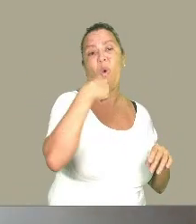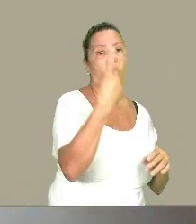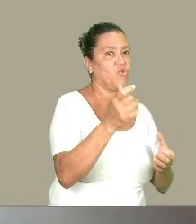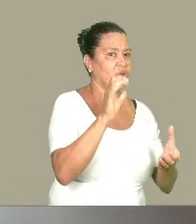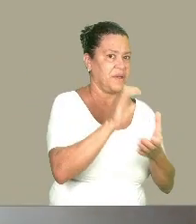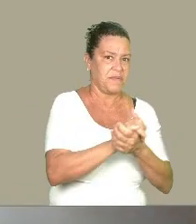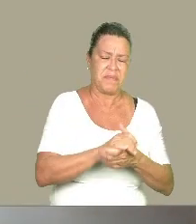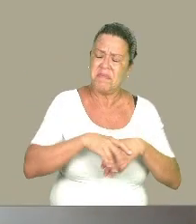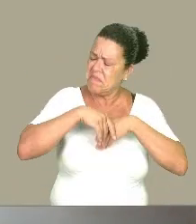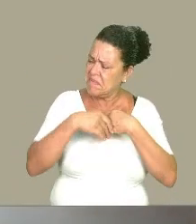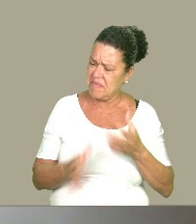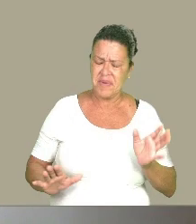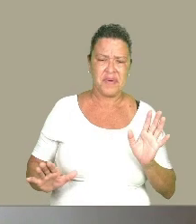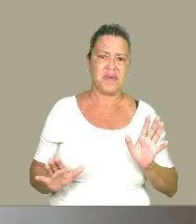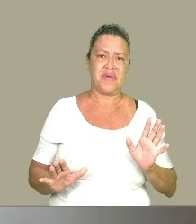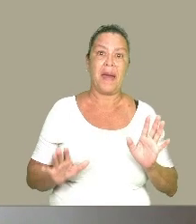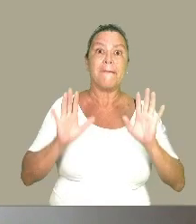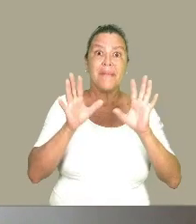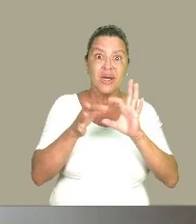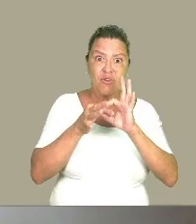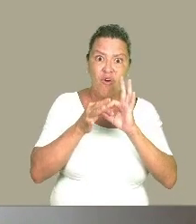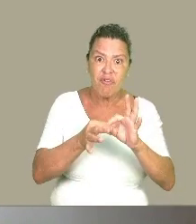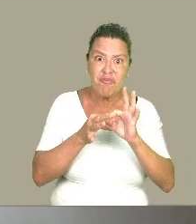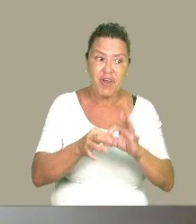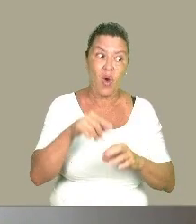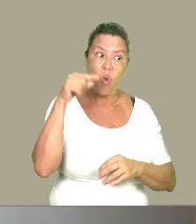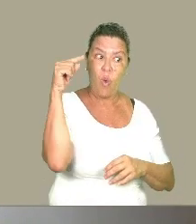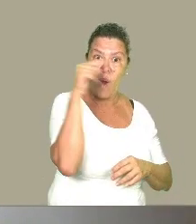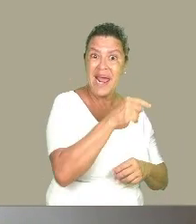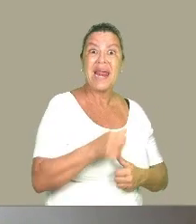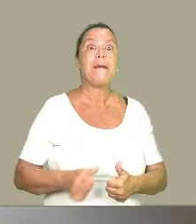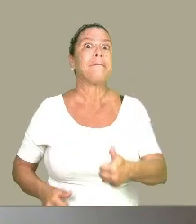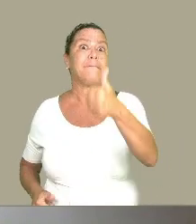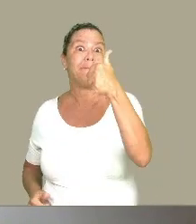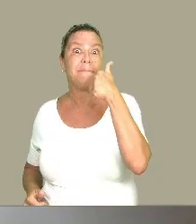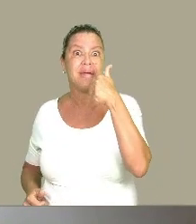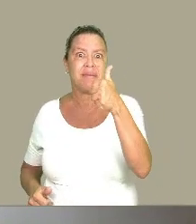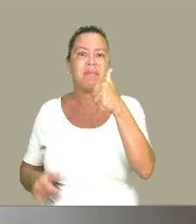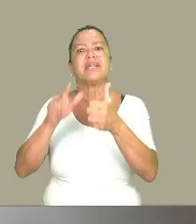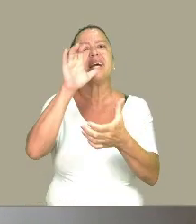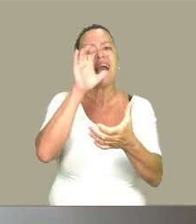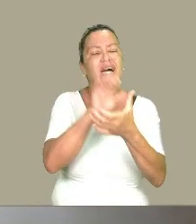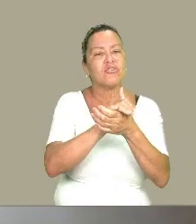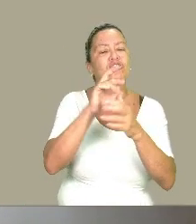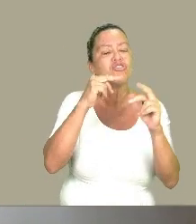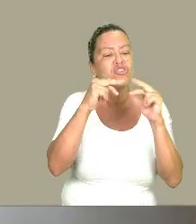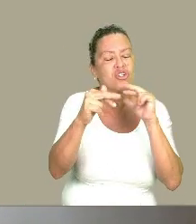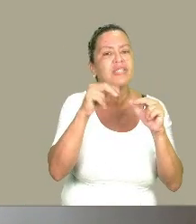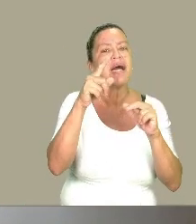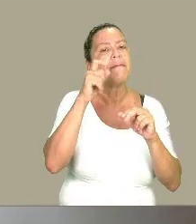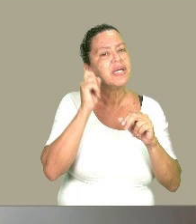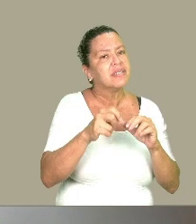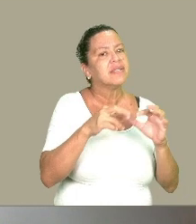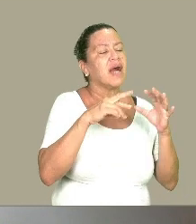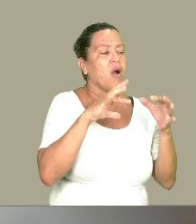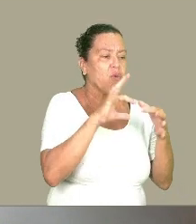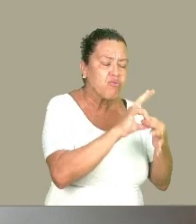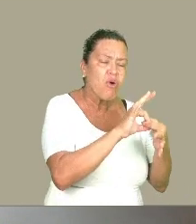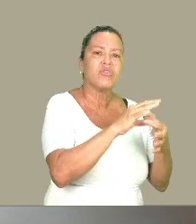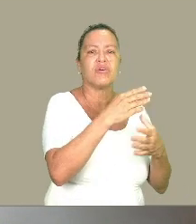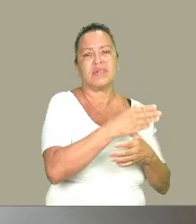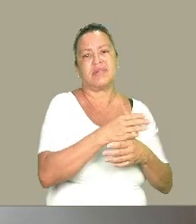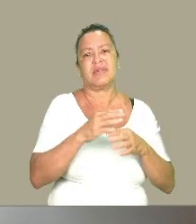importa, né? Mas o vínculo que se estabeleceu com aquela pessoa que já nos relacionamos, que ele possa ser mantido de